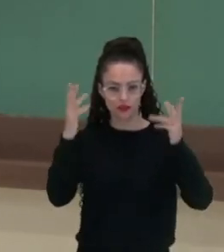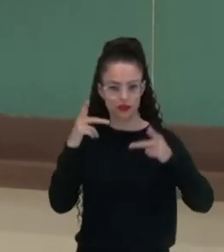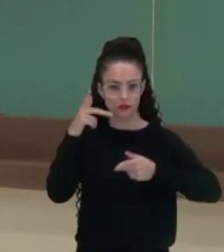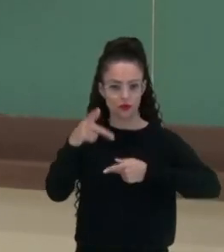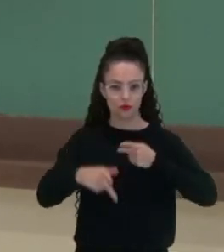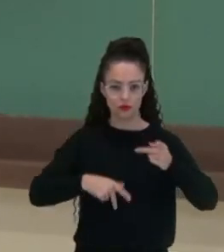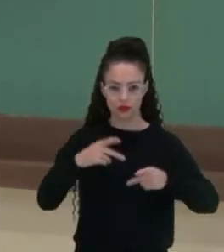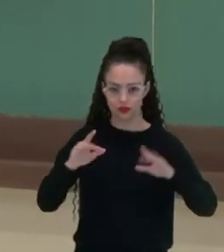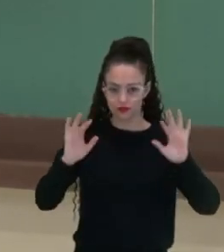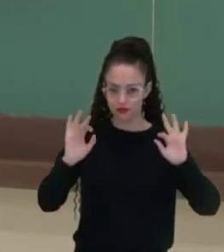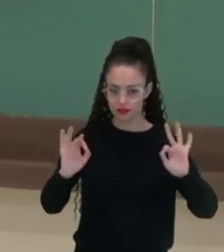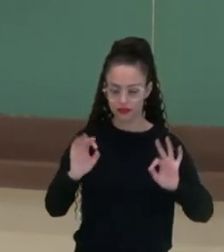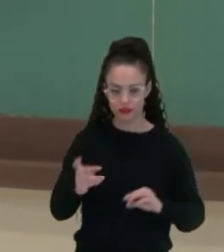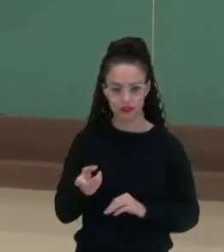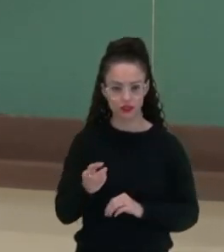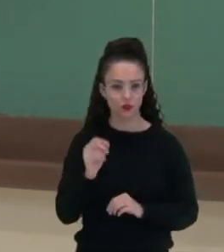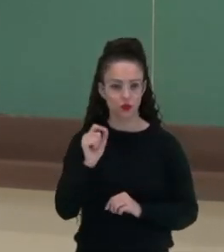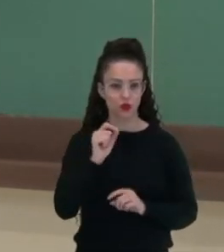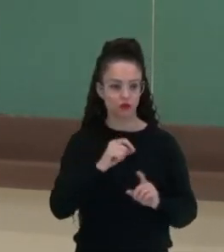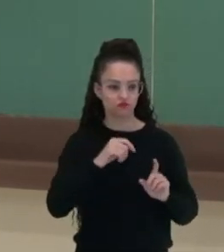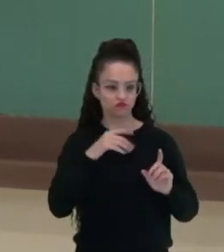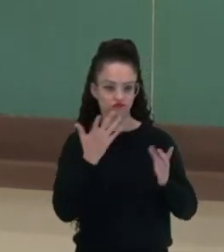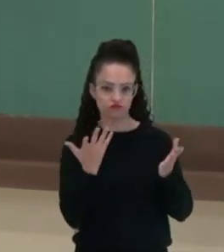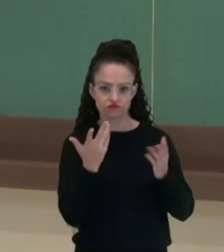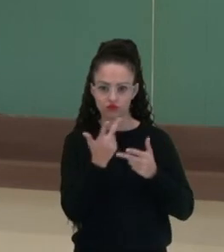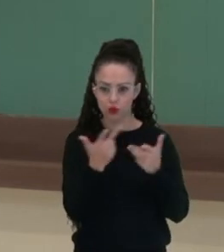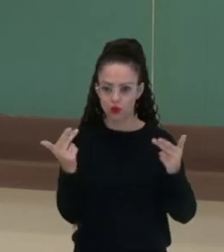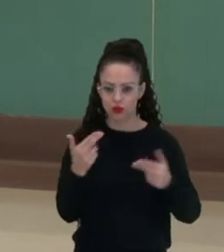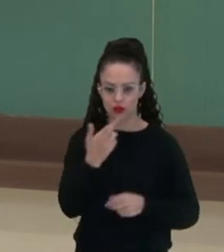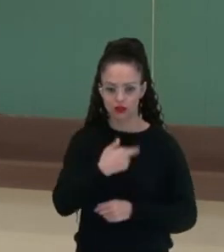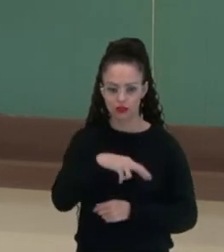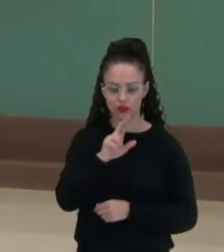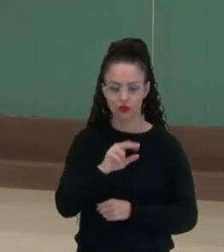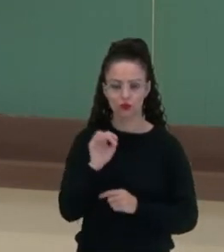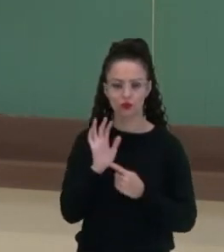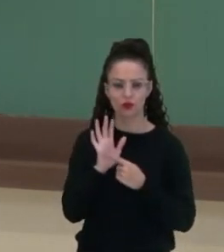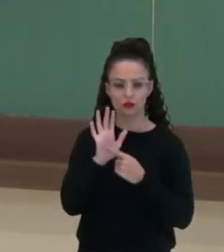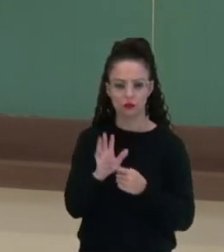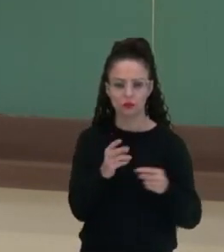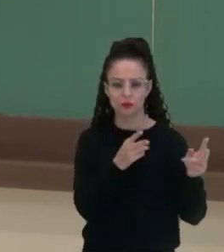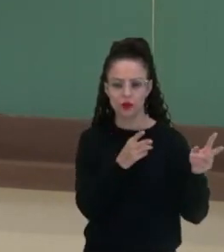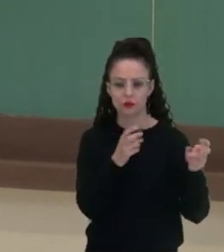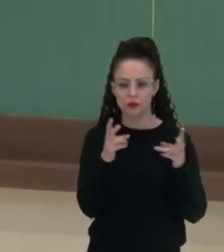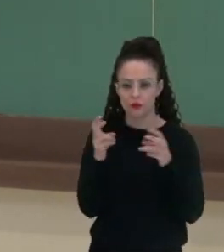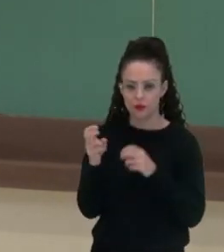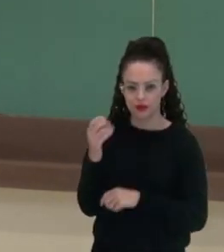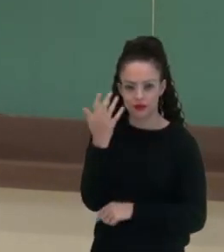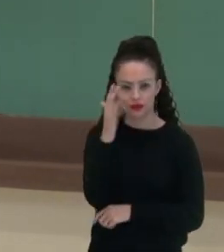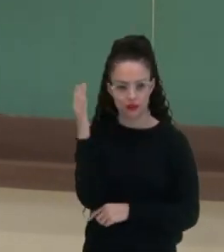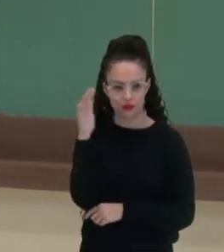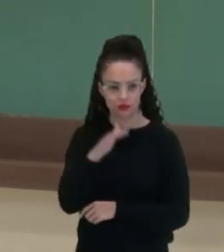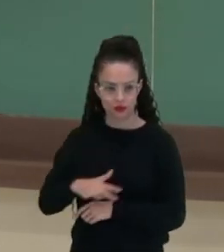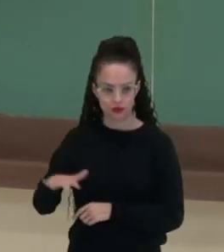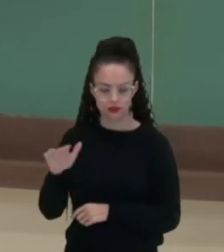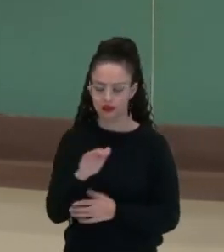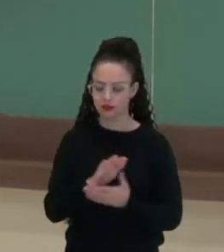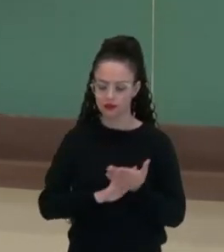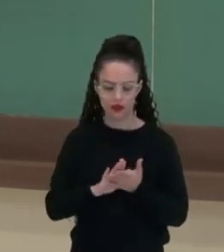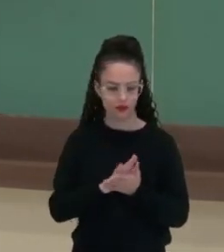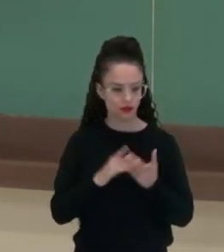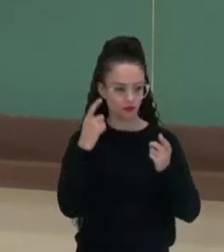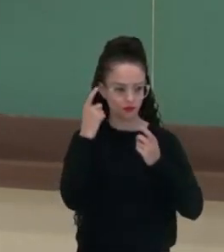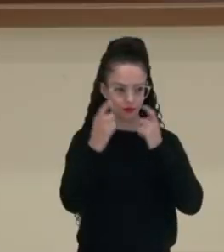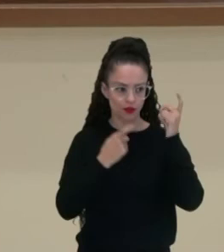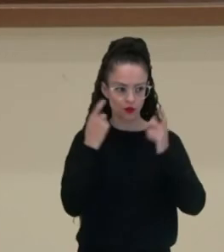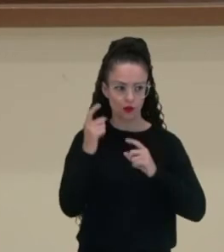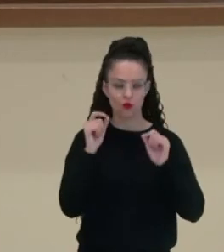populares, né? Cultos, então vão estar representando o seu cotidiano, o que eles observam da natureza, sem se preocupar